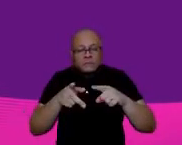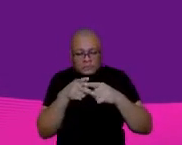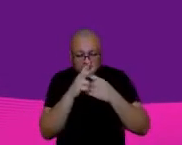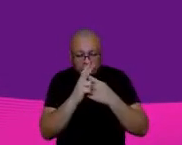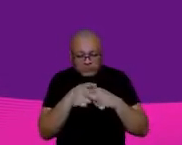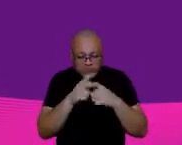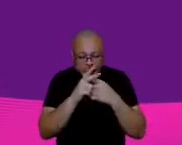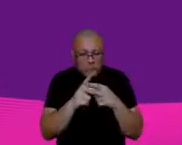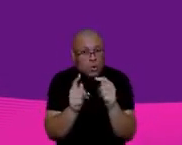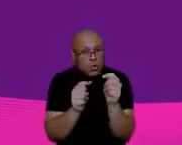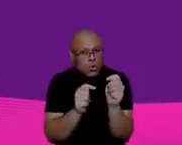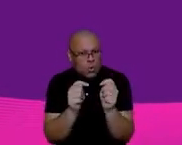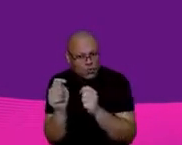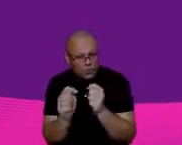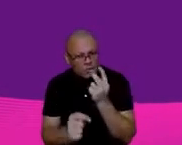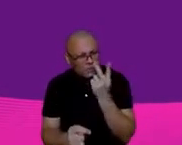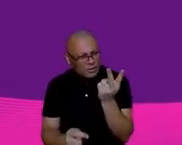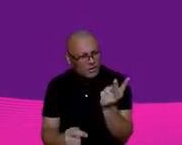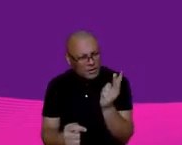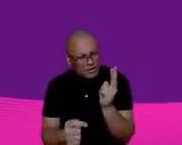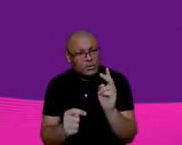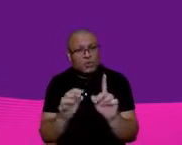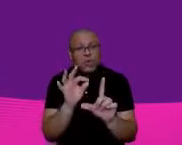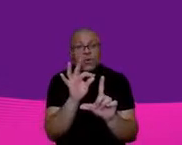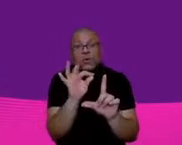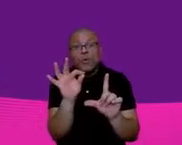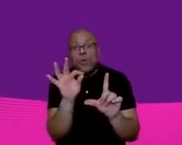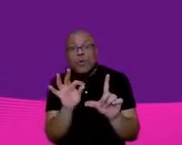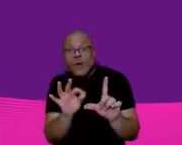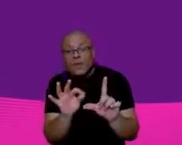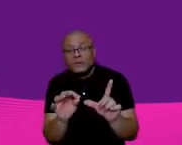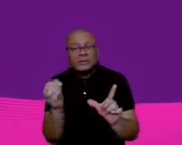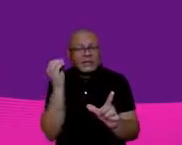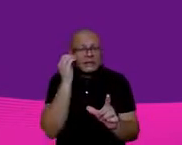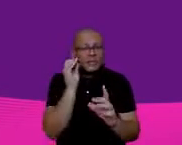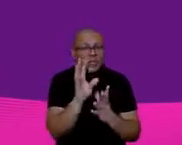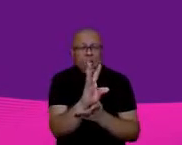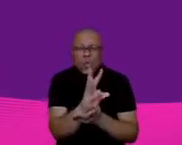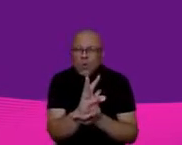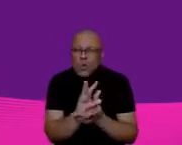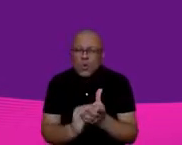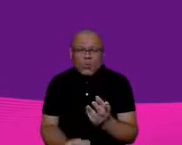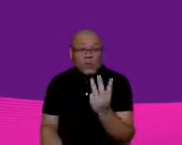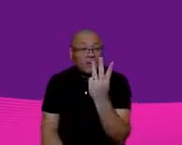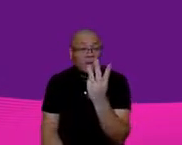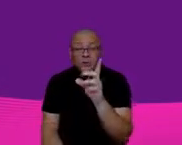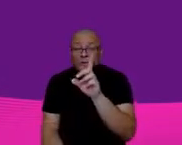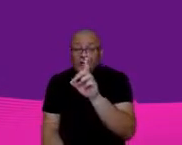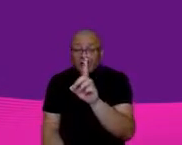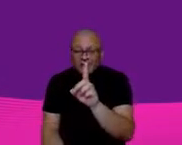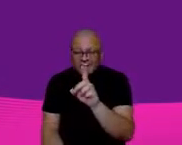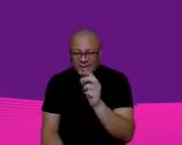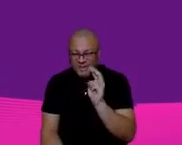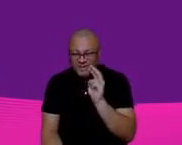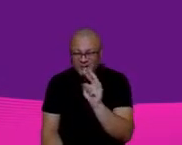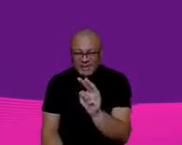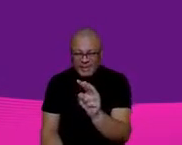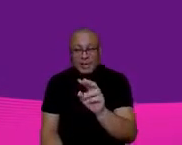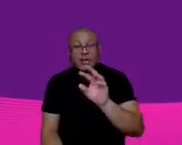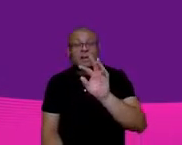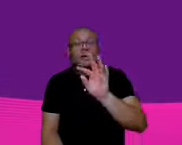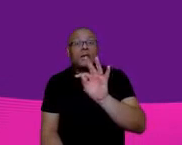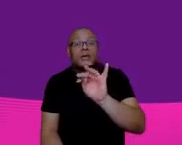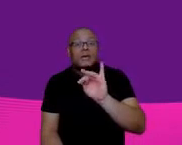controlamos, vemos a inclinação, tentamos imitá-la aqui 3D, esse é do aspecto tibial. E no